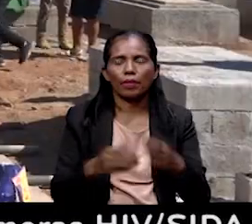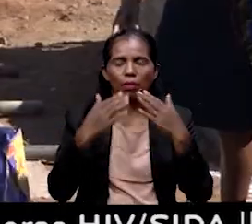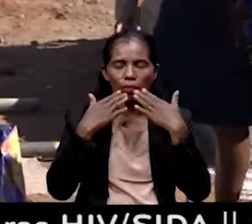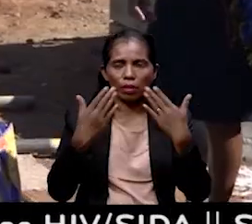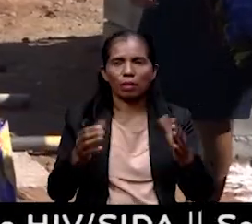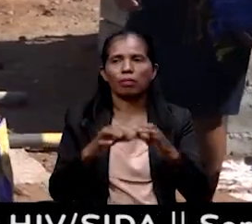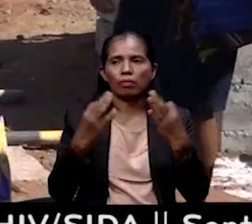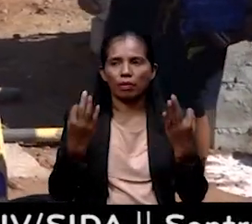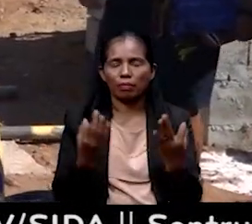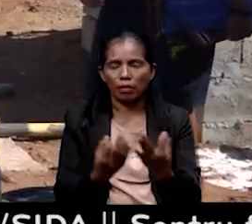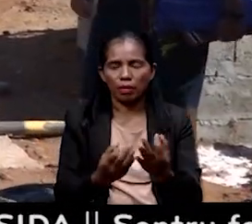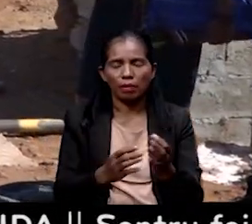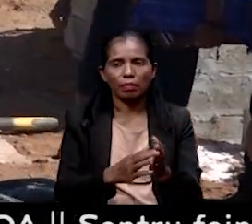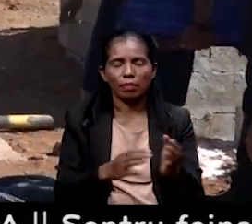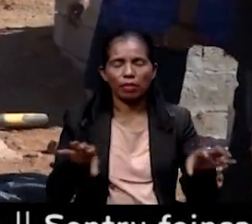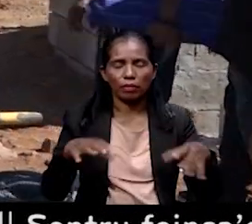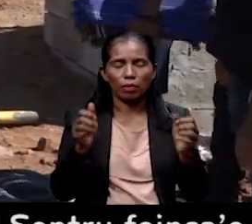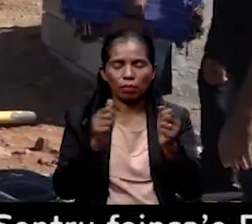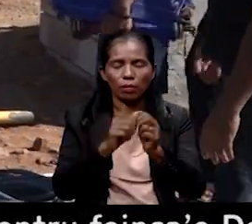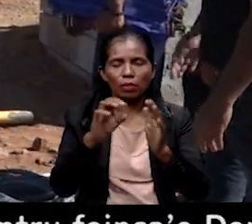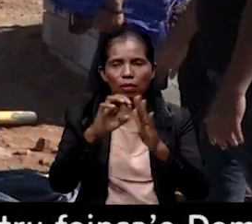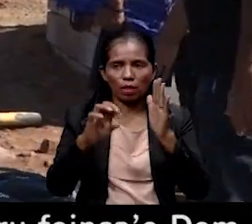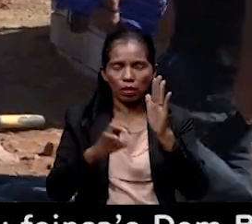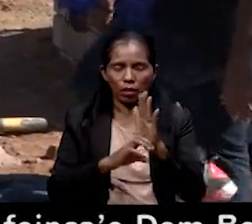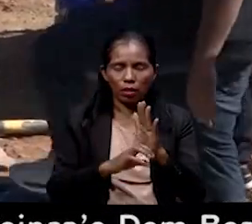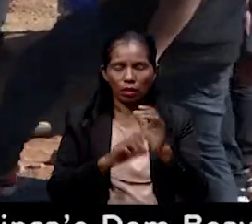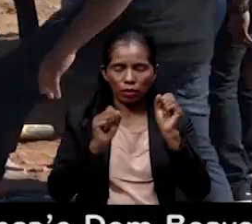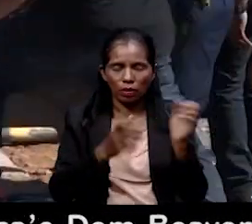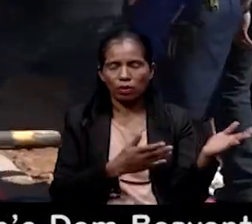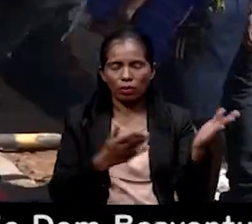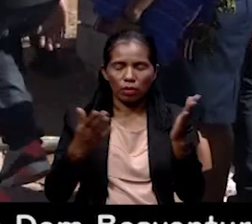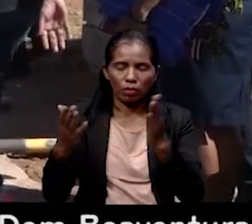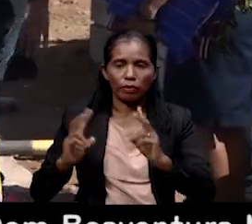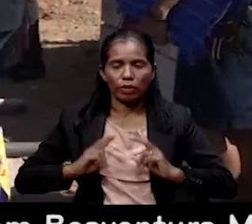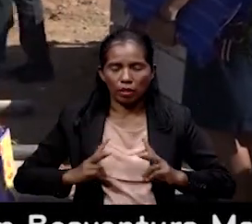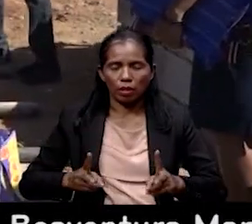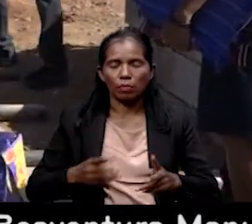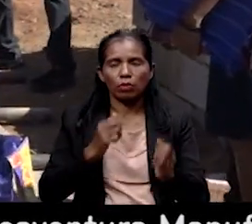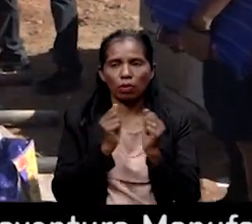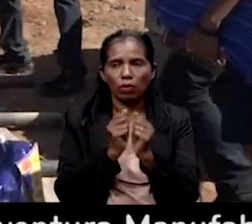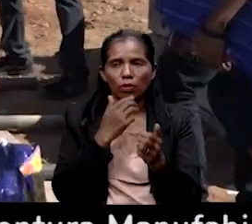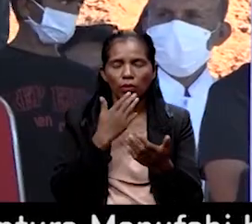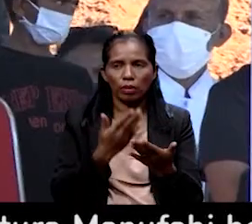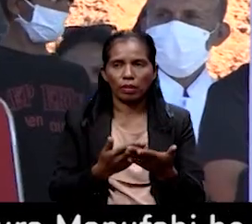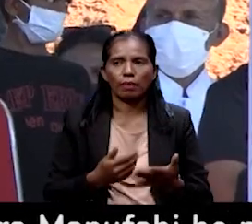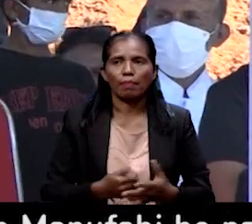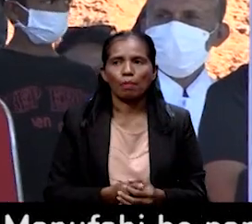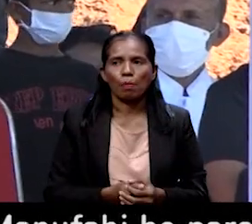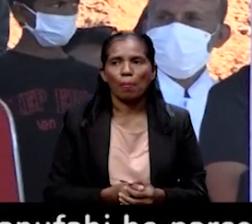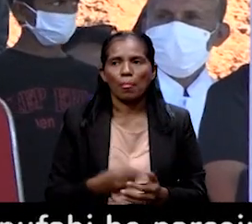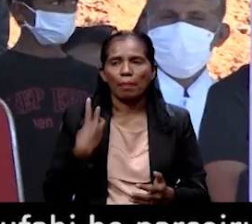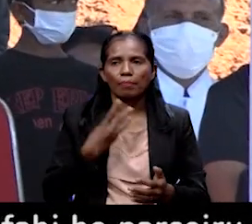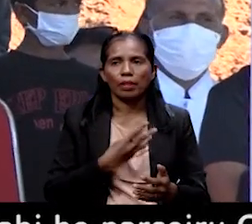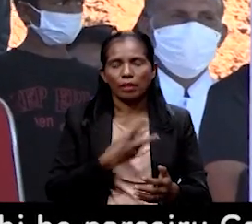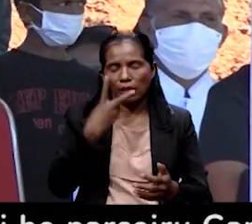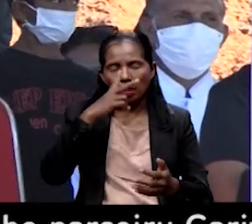família matebian nebe kolabora ho estado, hodi halot mate isin saudoso manufui klau hodiak. Ita assisti ona, cerimônia